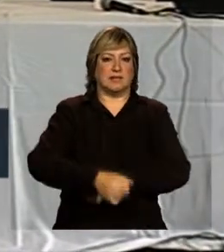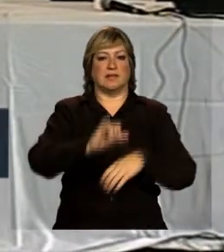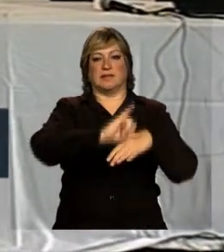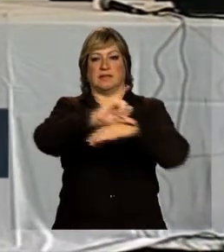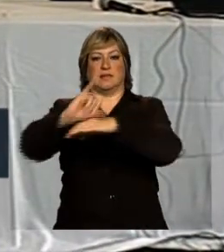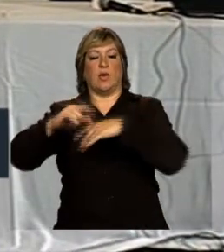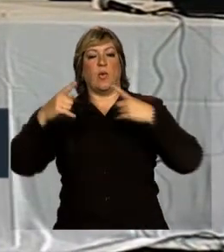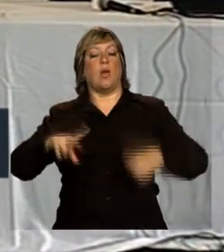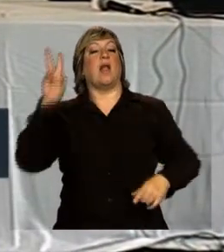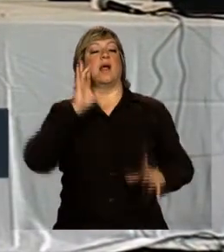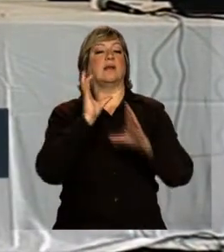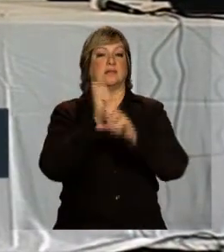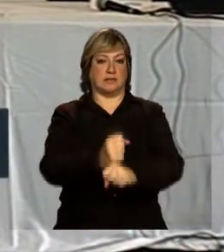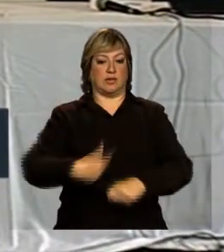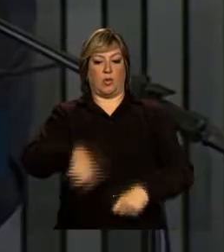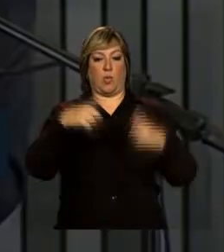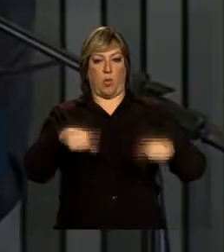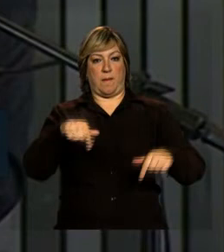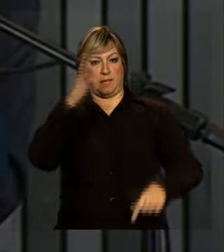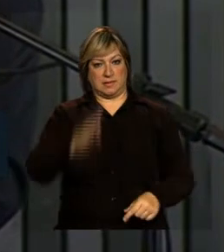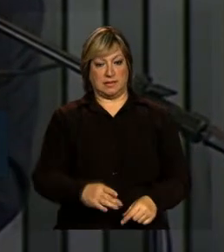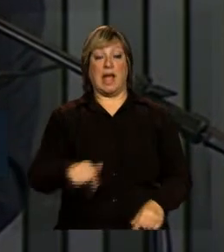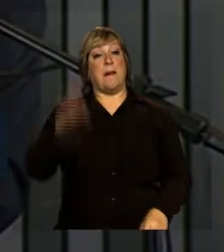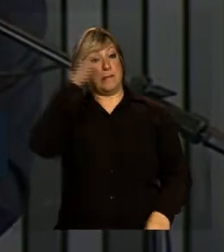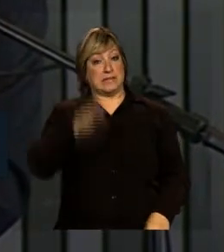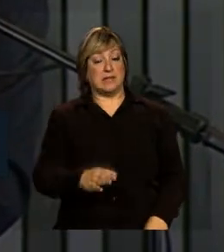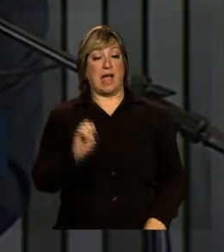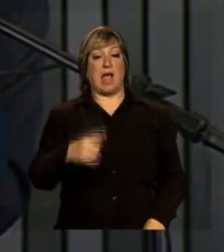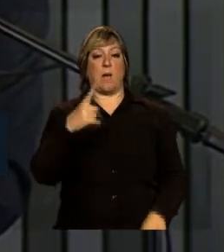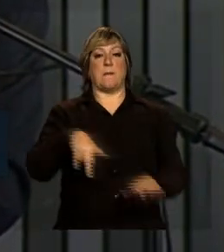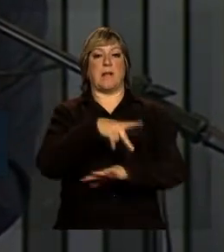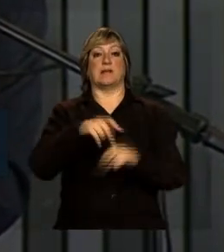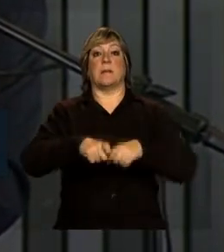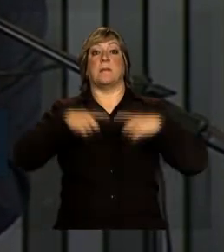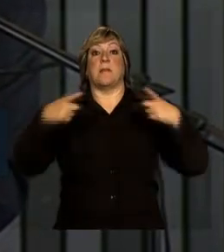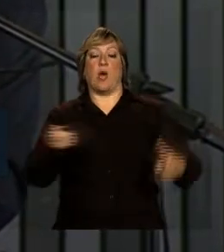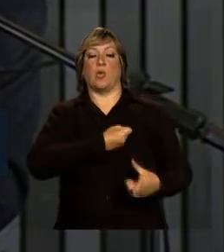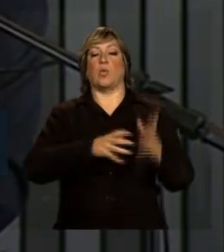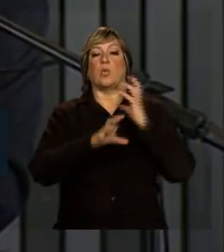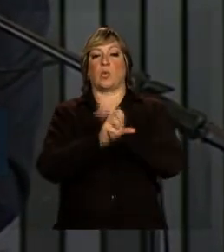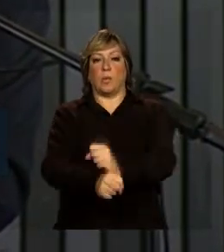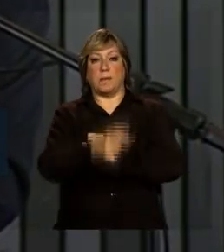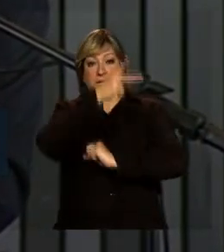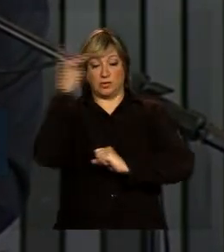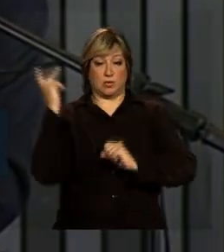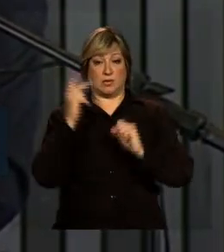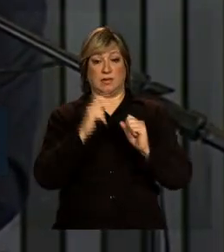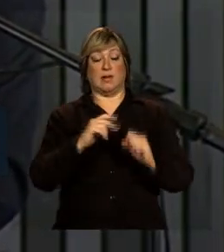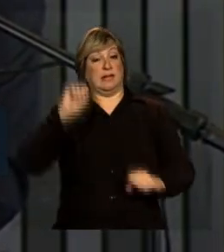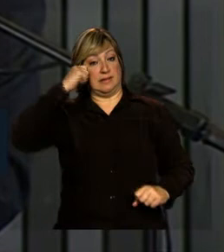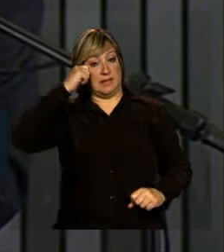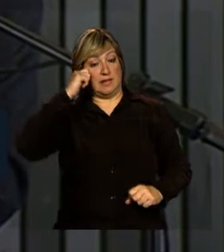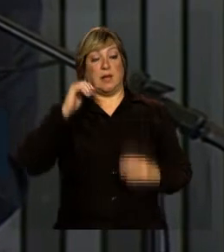marcas profundas em nossas terras. O Brasil é o país com o maior número de habitantes negros fora da